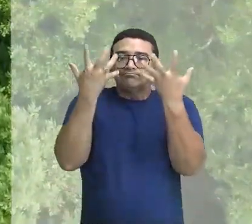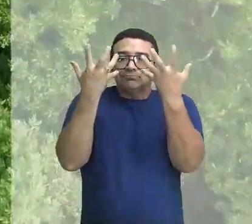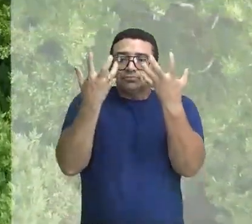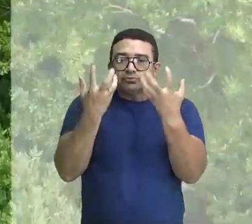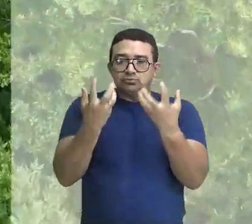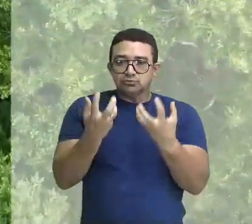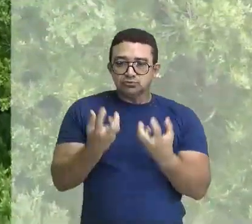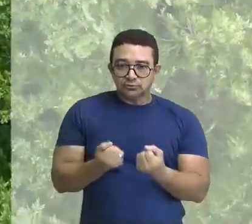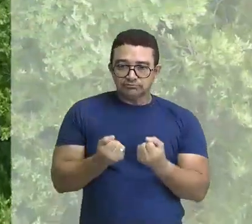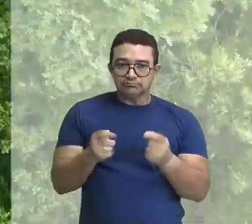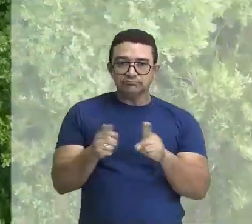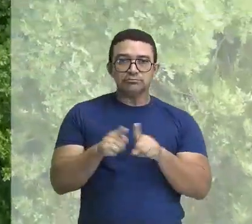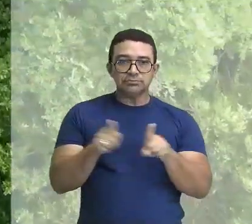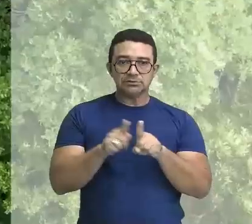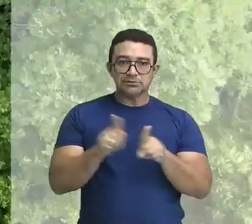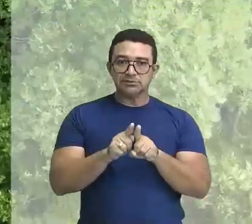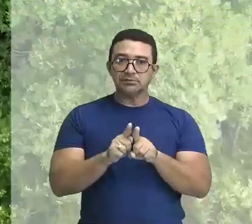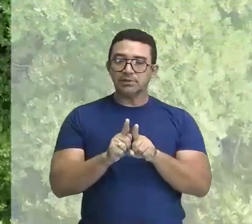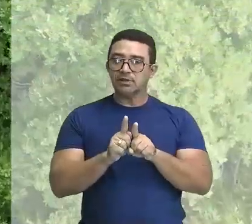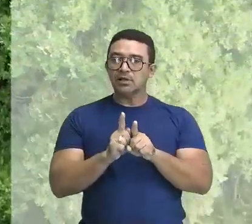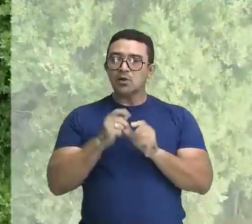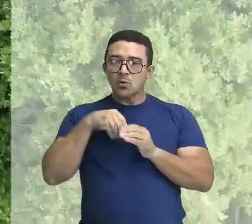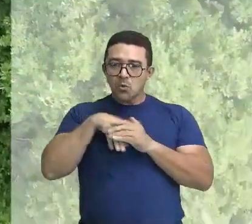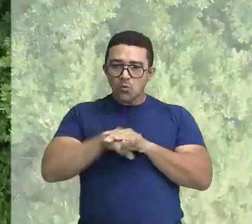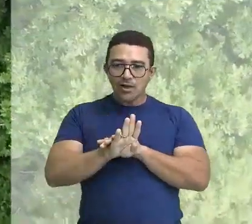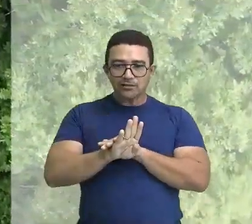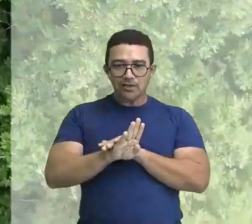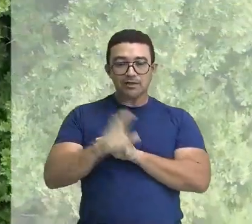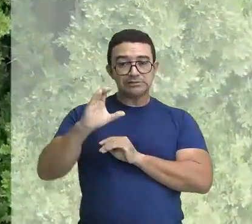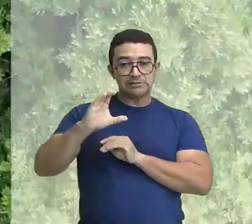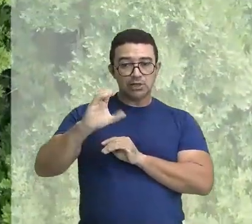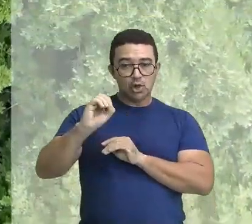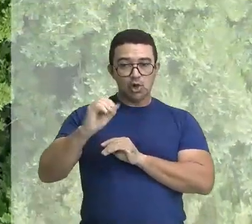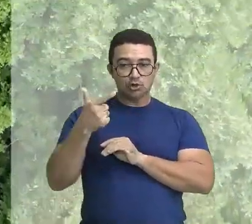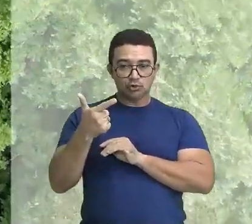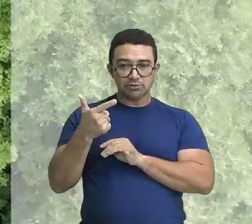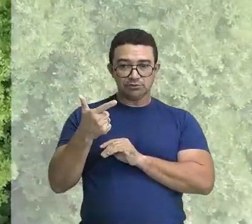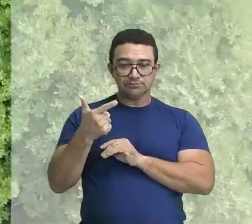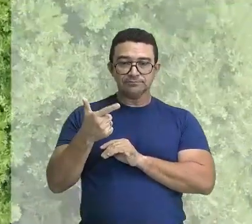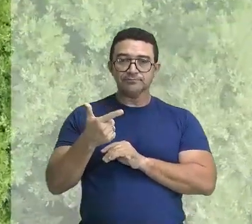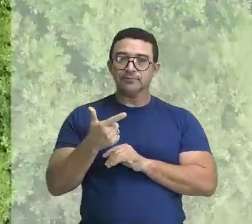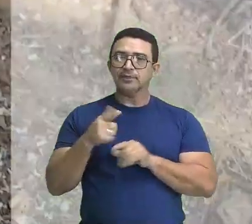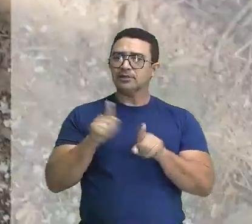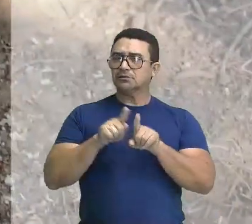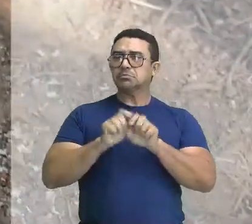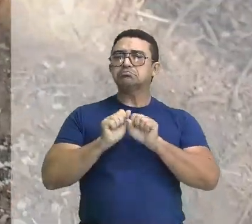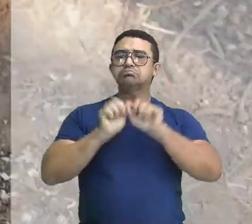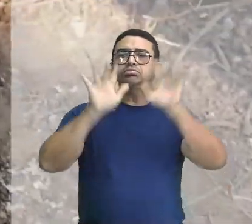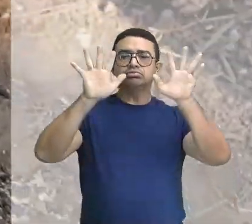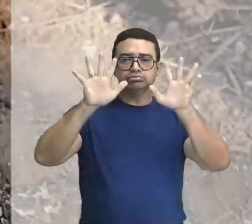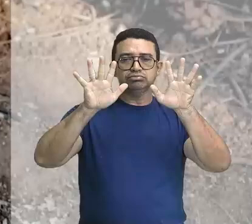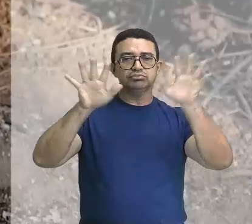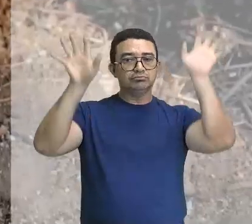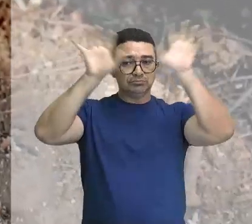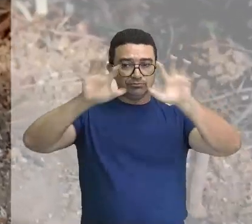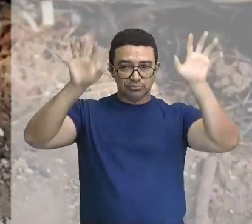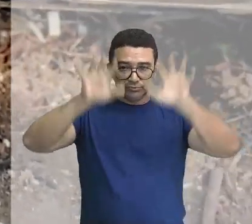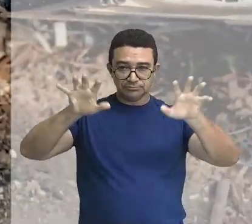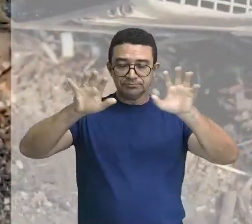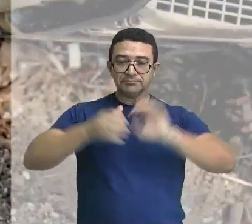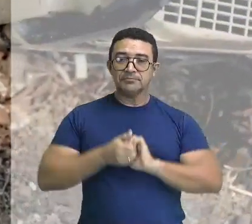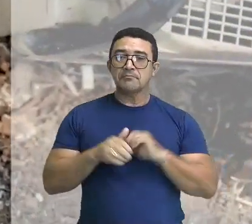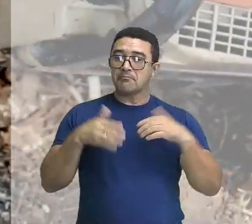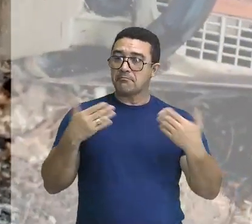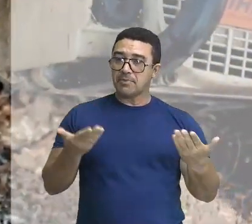e também de concentrar o carbono que poderia estar livre na atmosfera. Mas, à